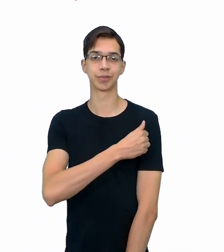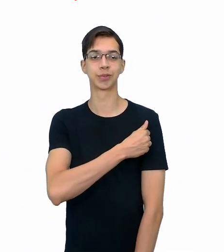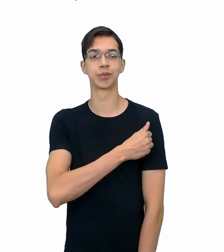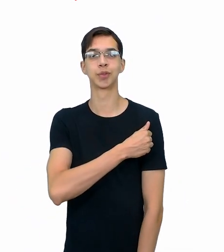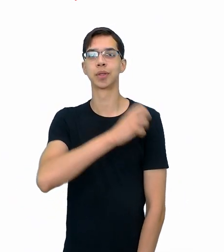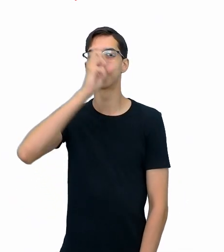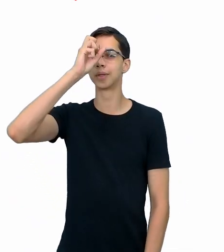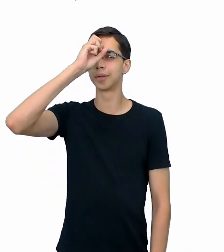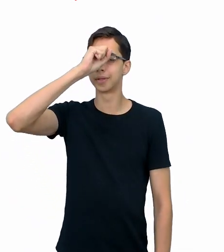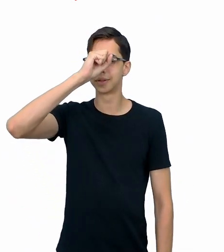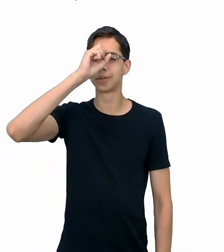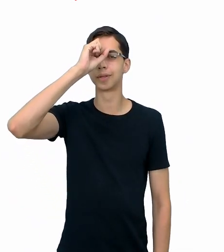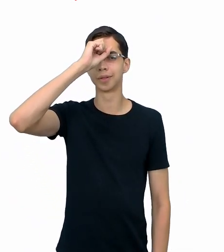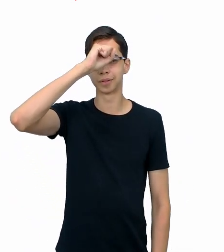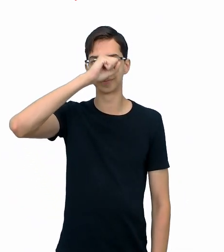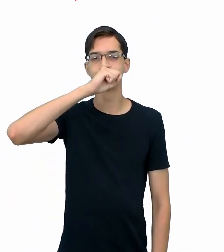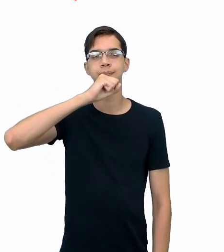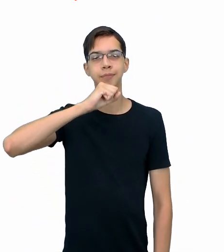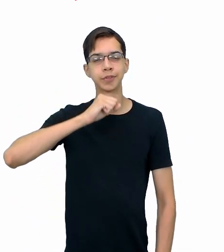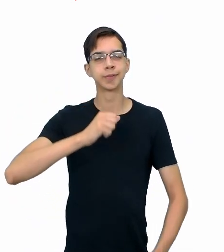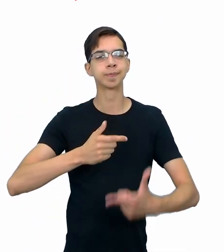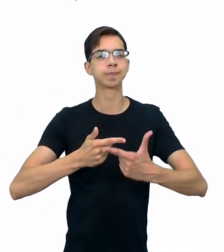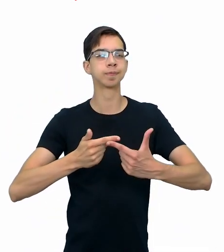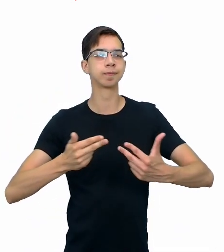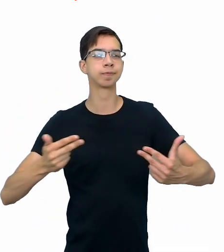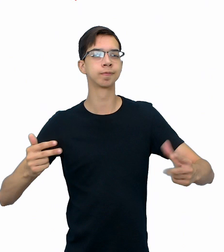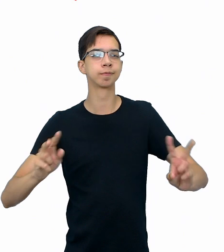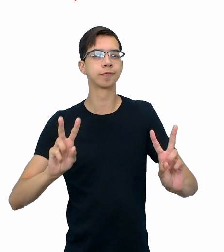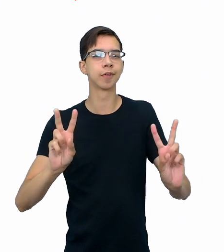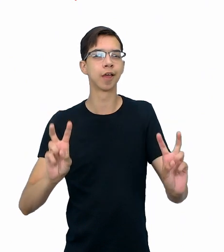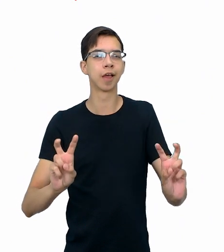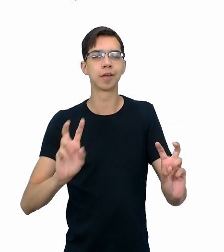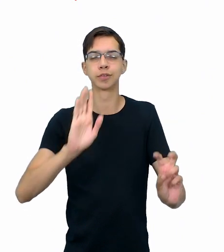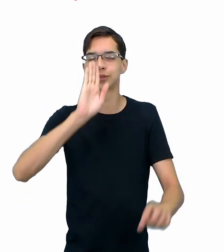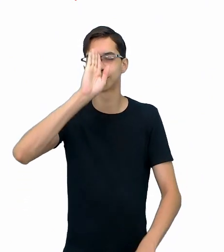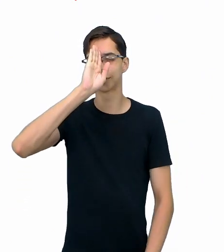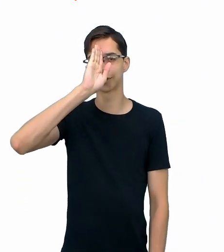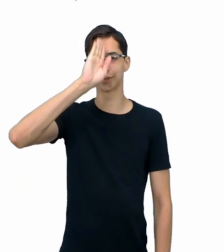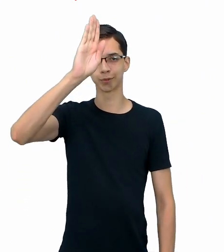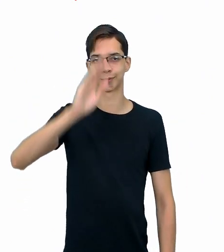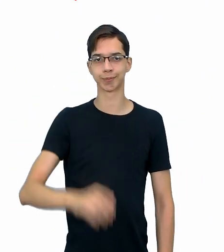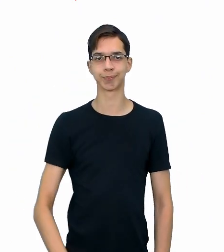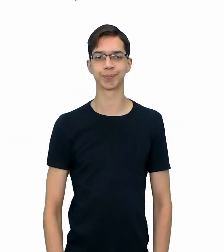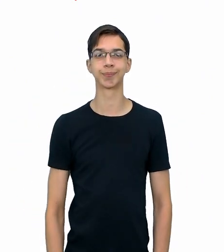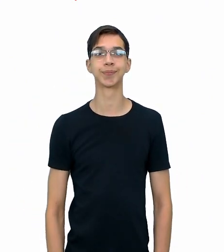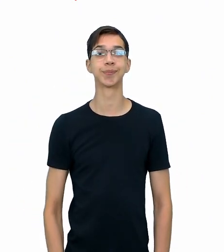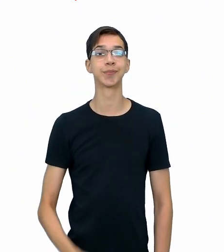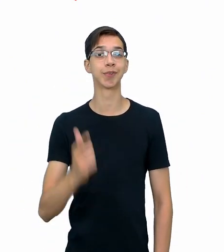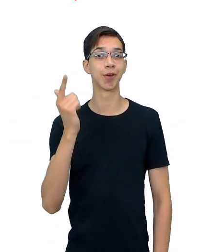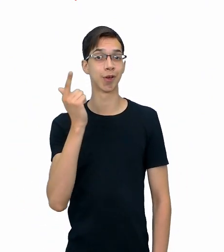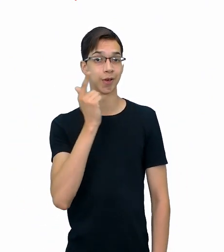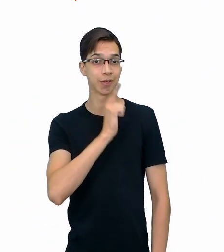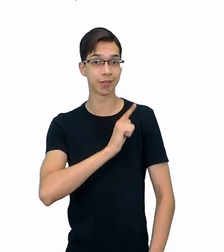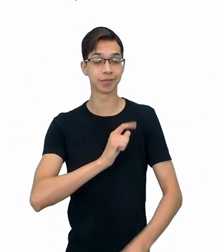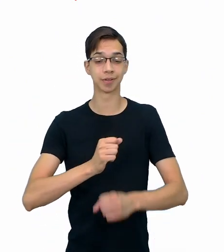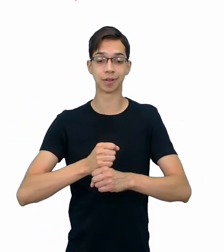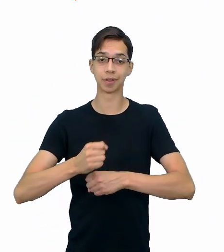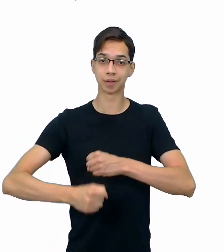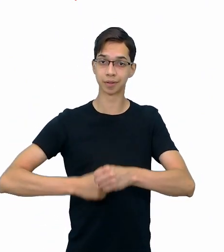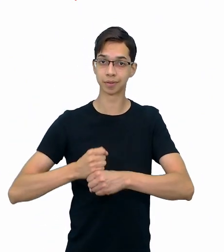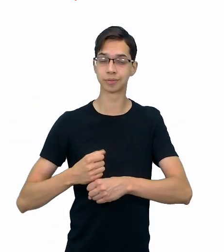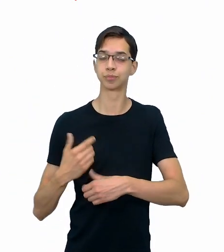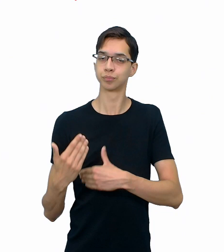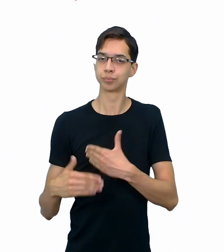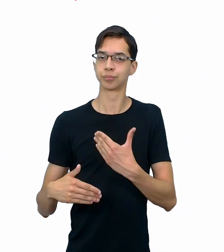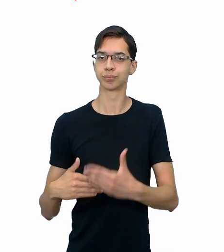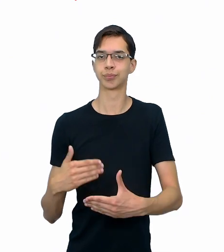de aprender aquilo que é essencial e seguir a sua trajetória para o ano seguinte, né? E aí a gente conta com